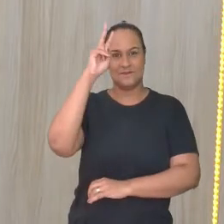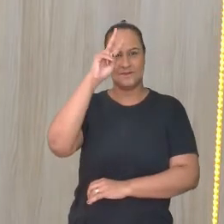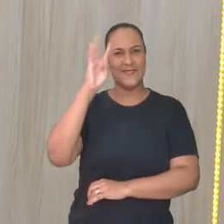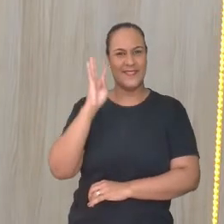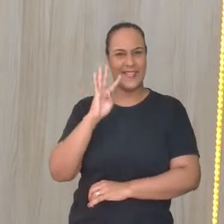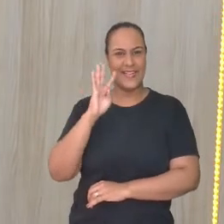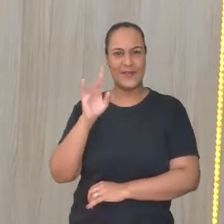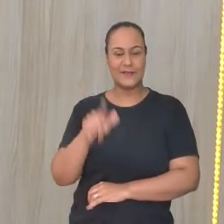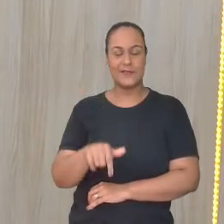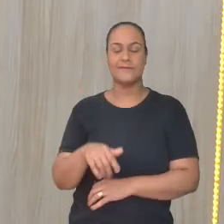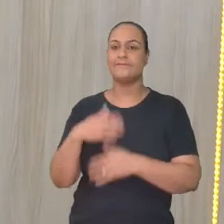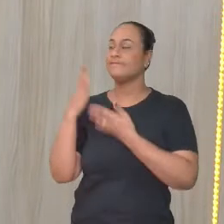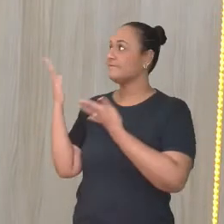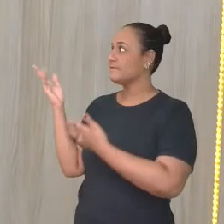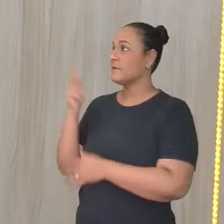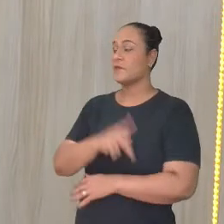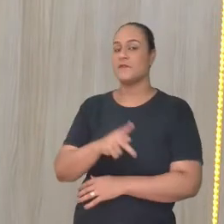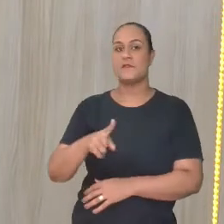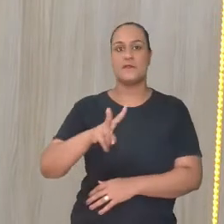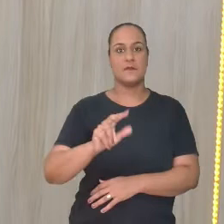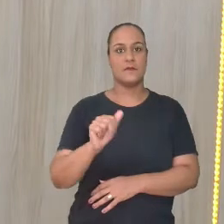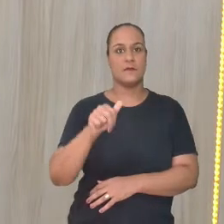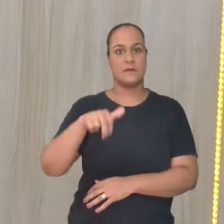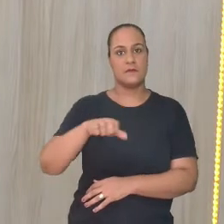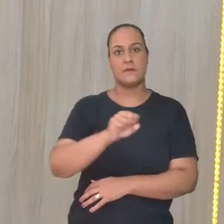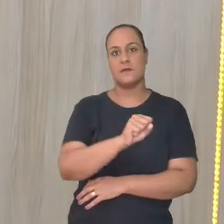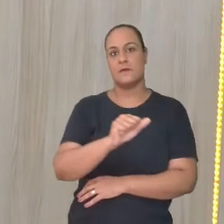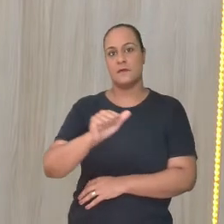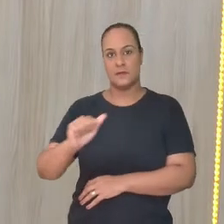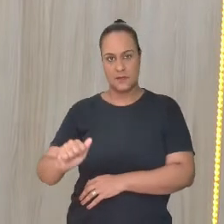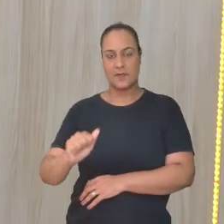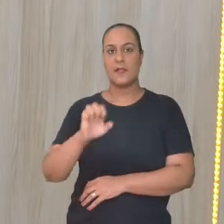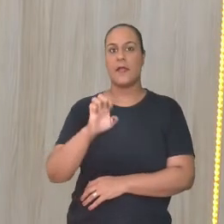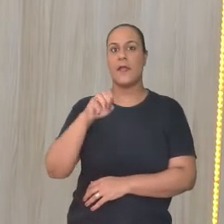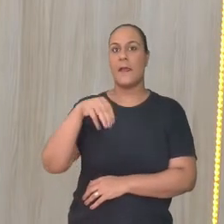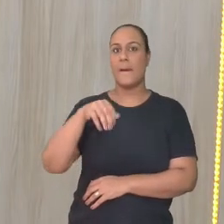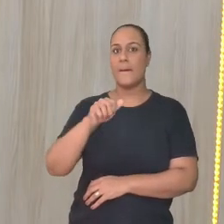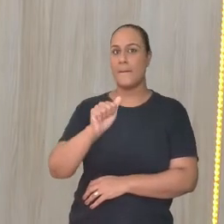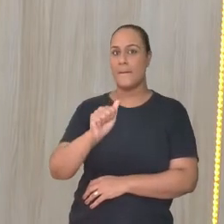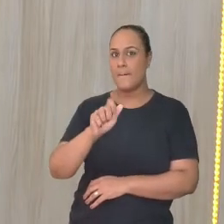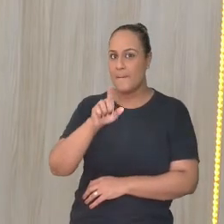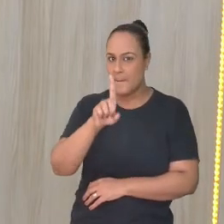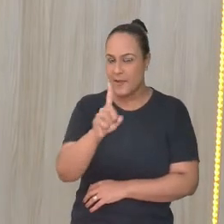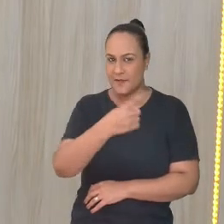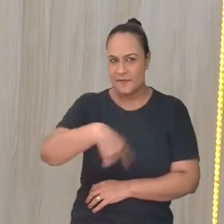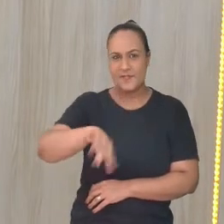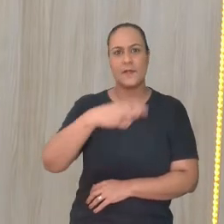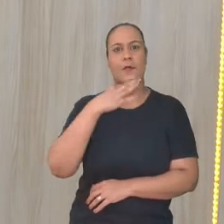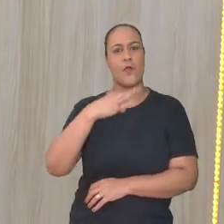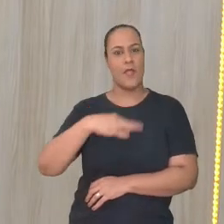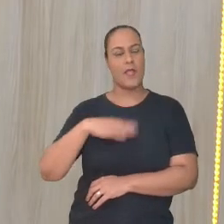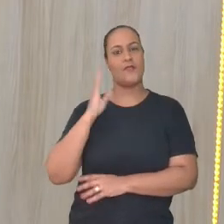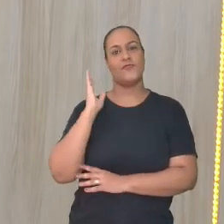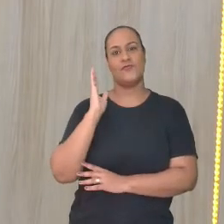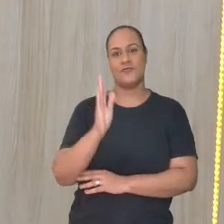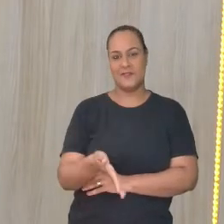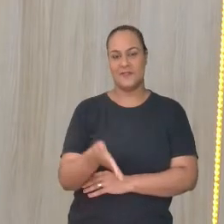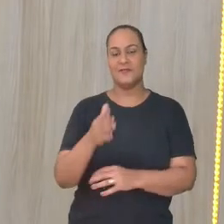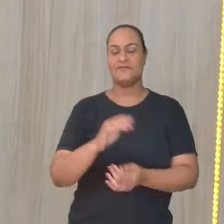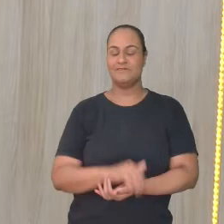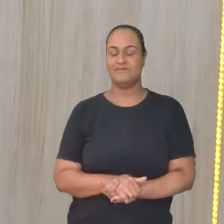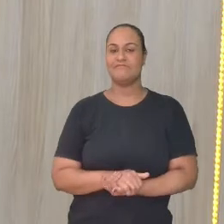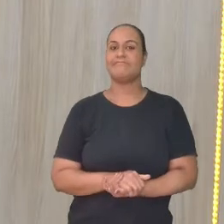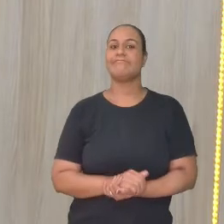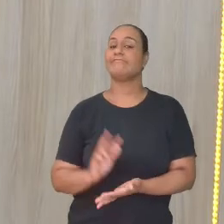legal. Eu sou professora Vanessa, da Escola Municipal para Aulas Digitais, vocês já me conhecem, né?